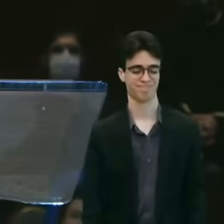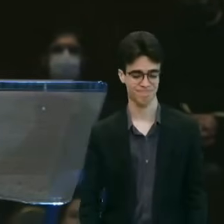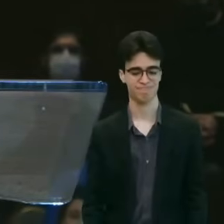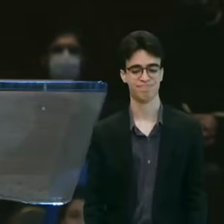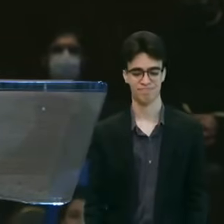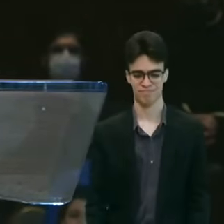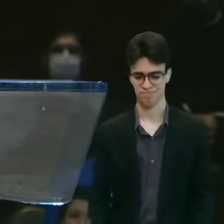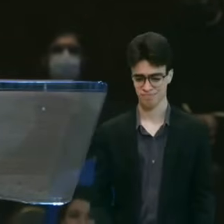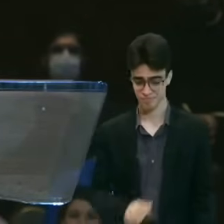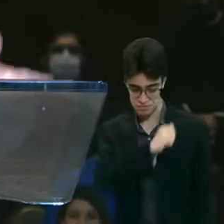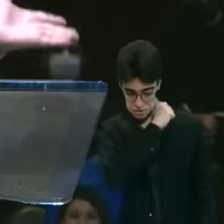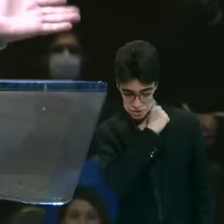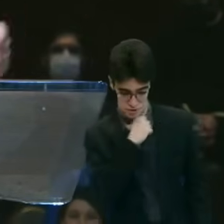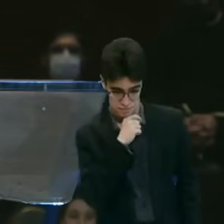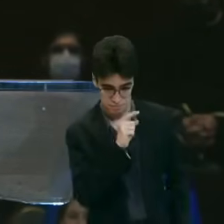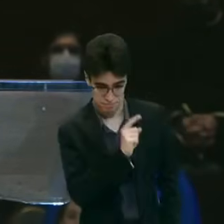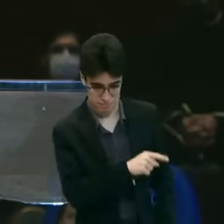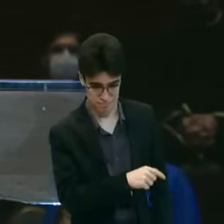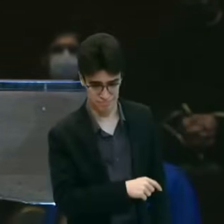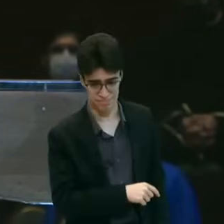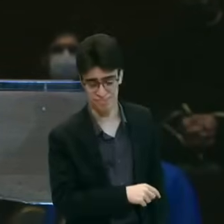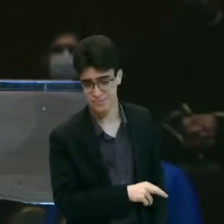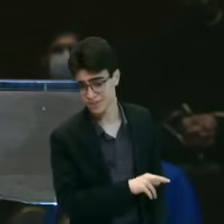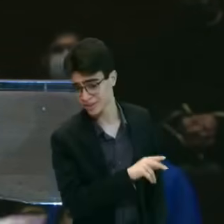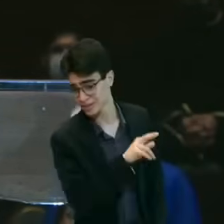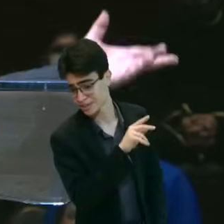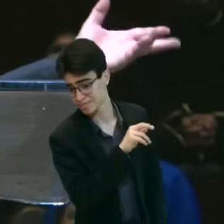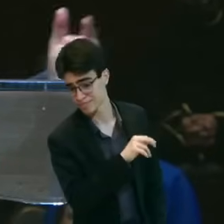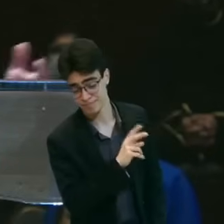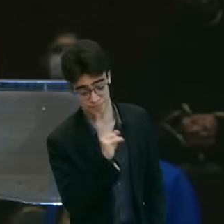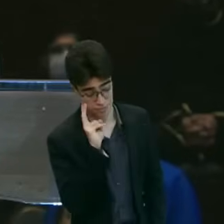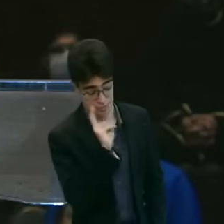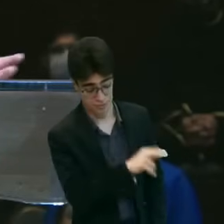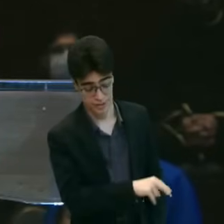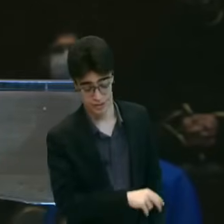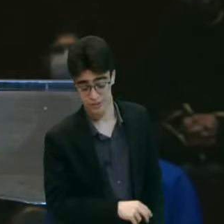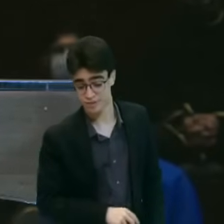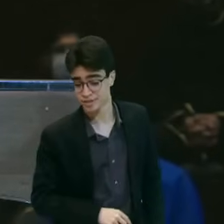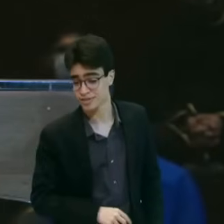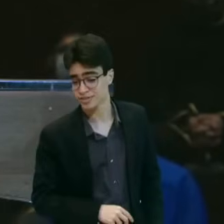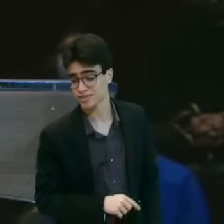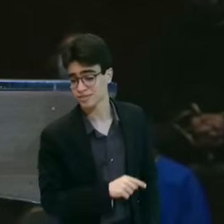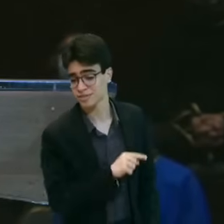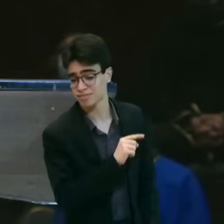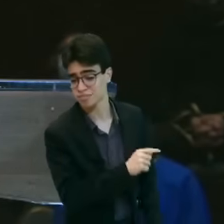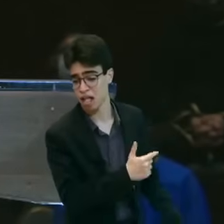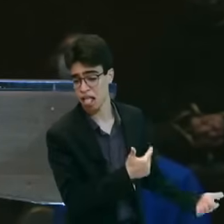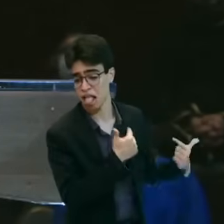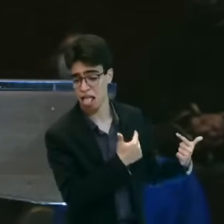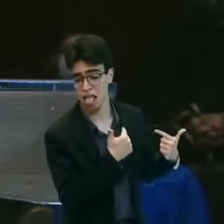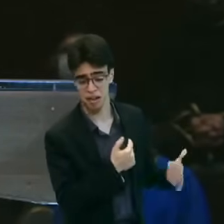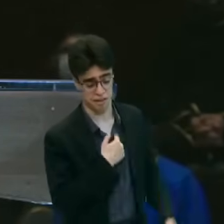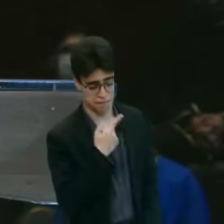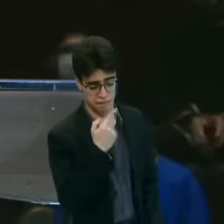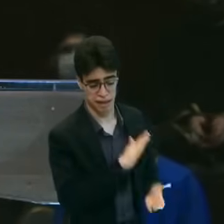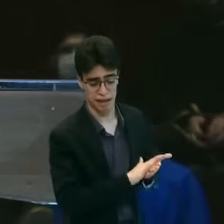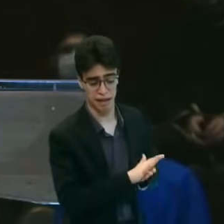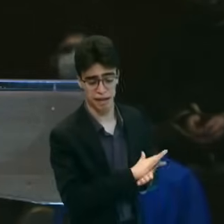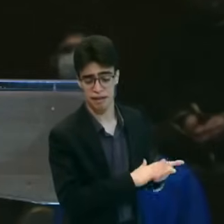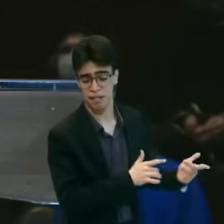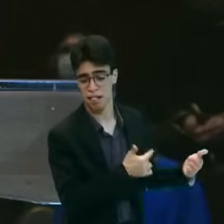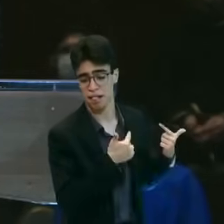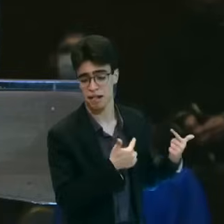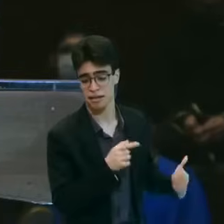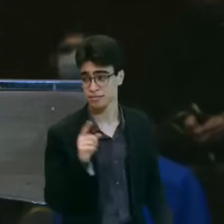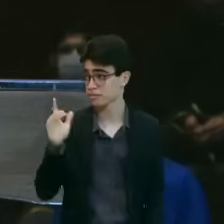Abel estava lá, aí meu irmão, está vendo? Está sempre me criticando, ele não falou nada, mas está vendo?